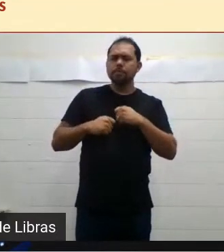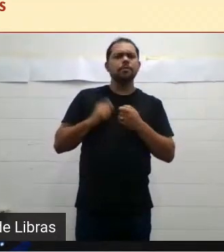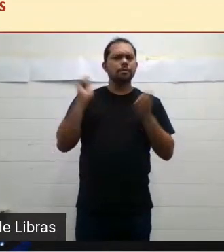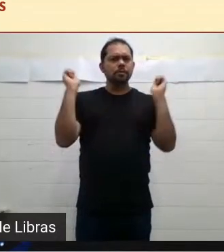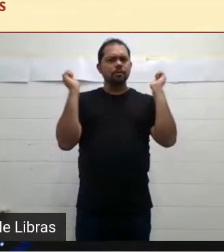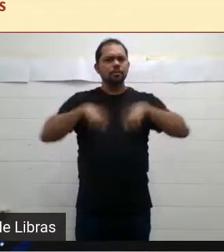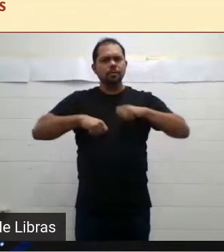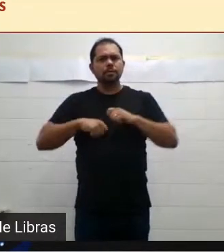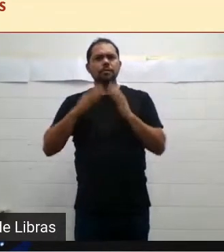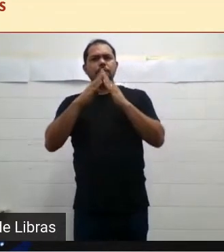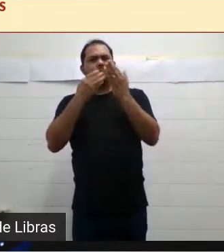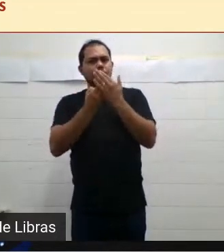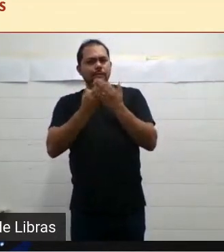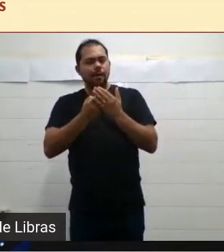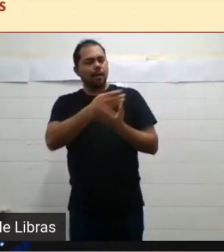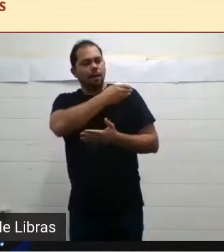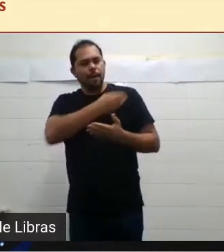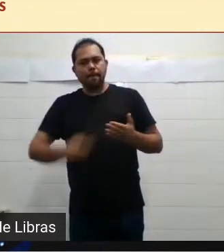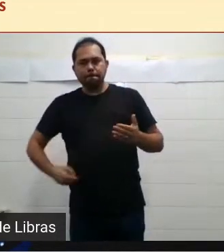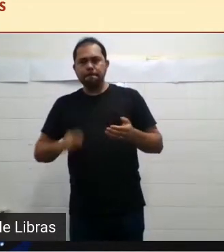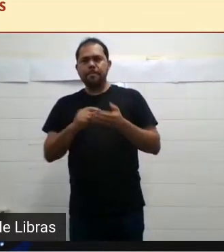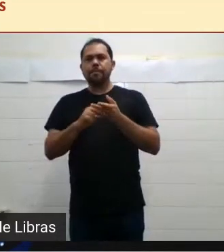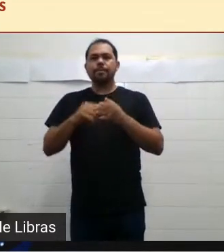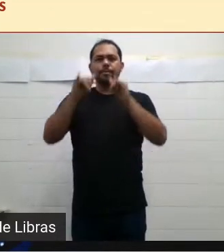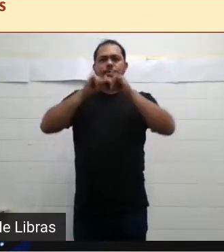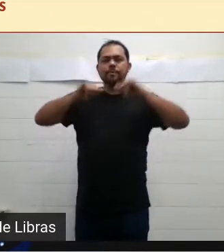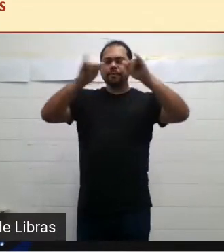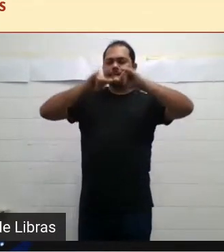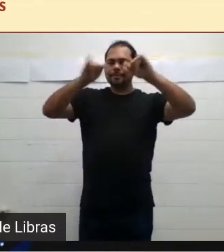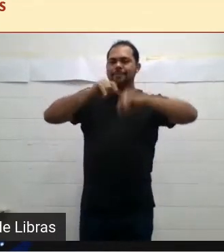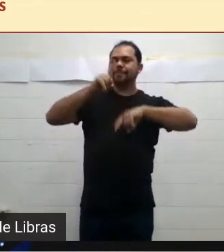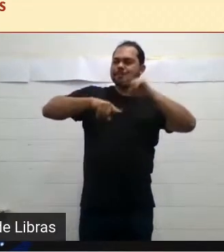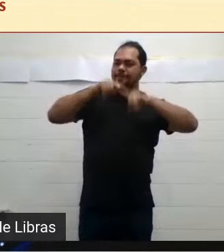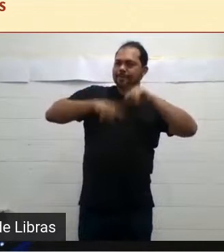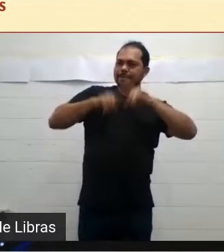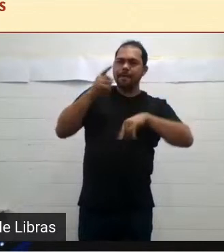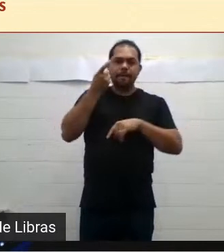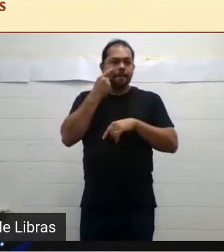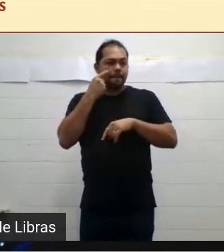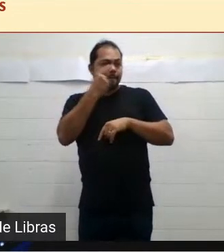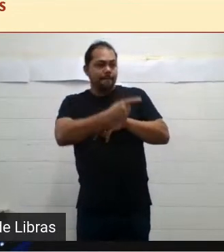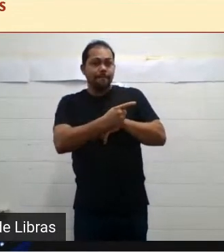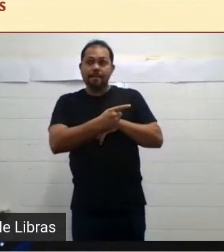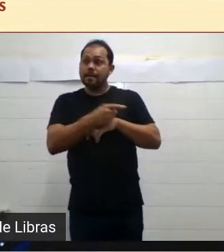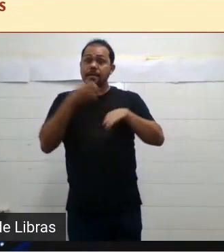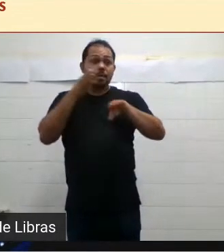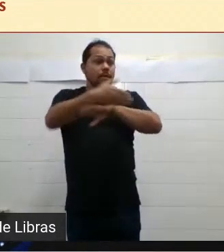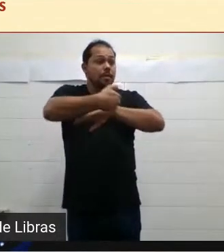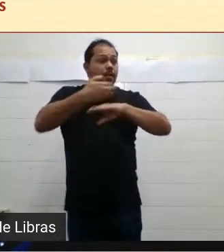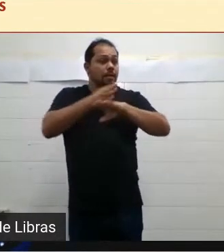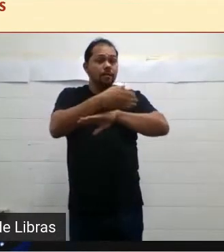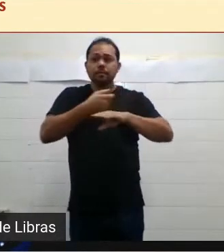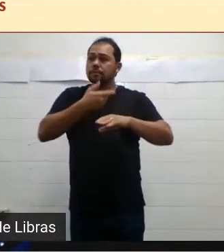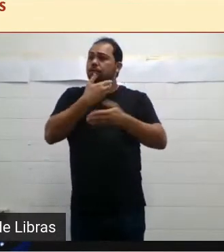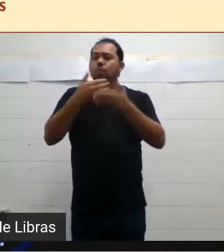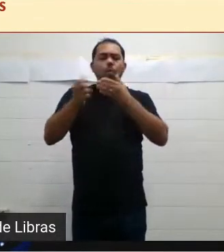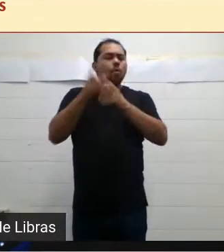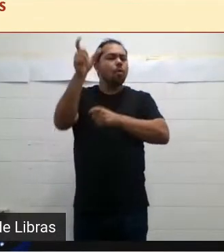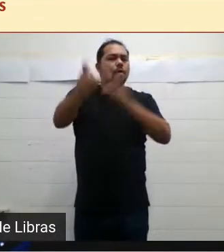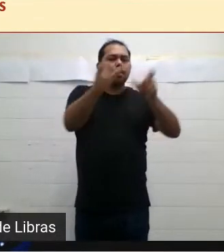esse conhecimento, né? Tornar esse conhecimento acessível às pessoas, né? Que elas conheçam esse trabalho e também